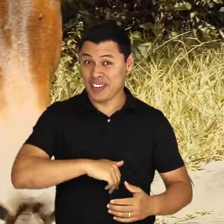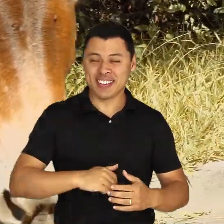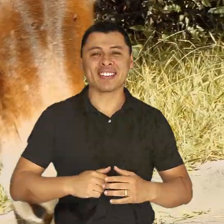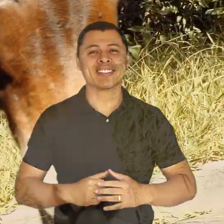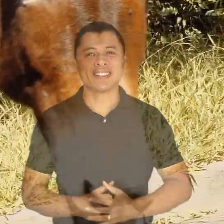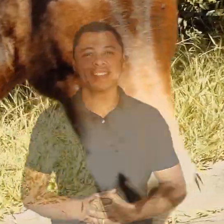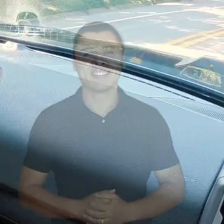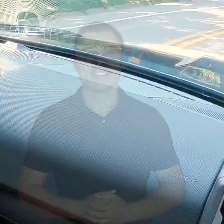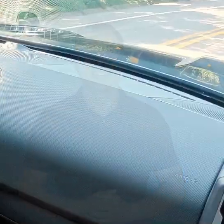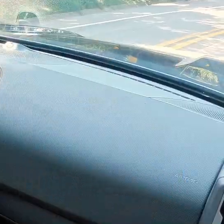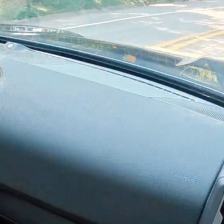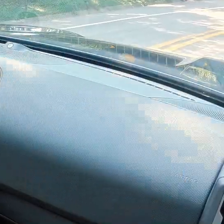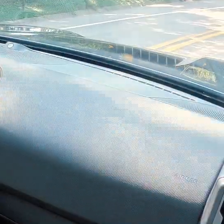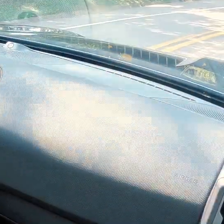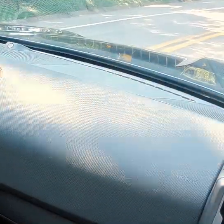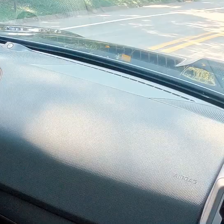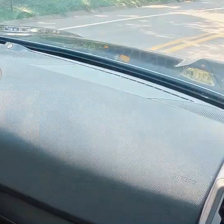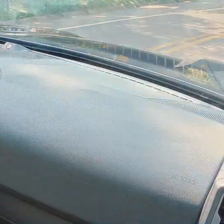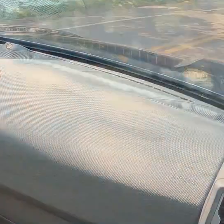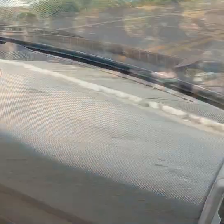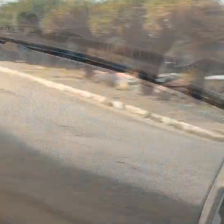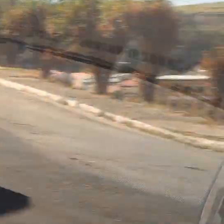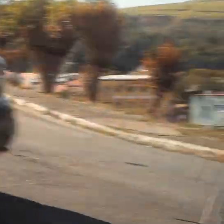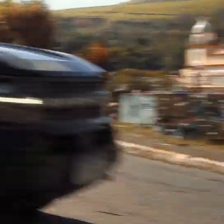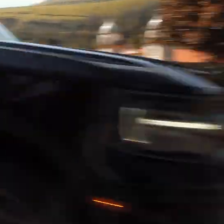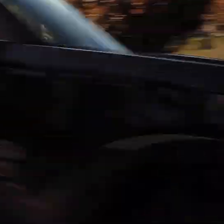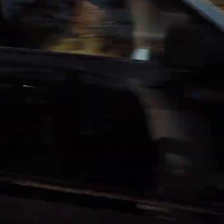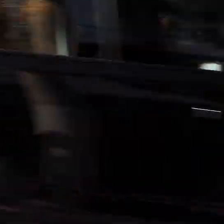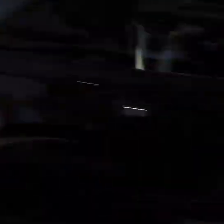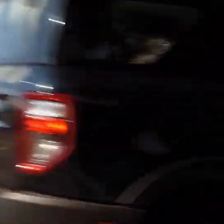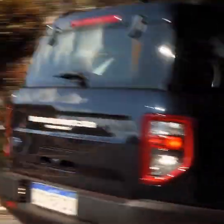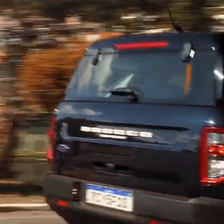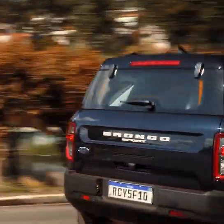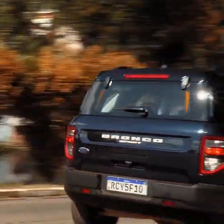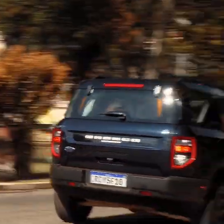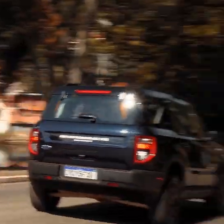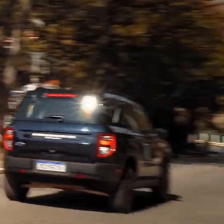2 cavalos. Então vamos lá, tocar pro fora de estrada.